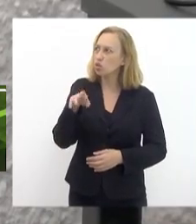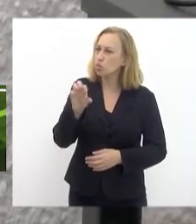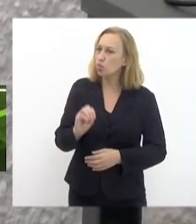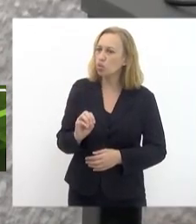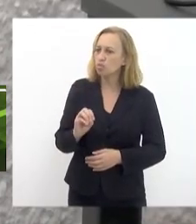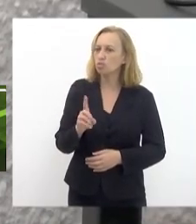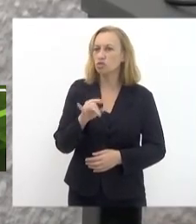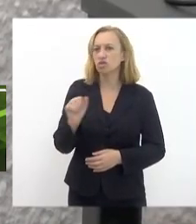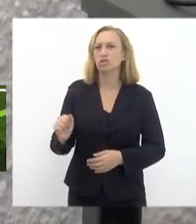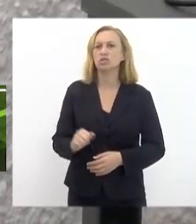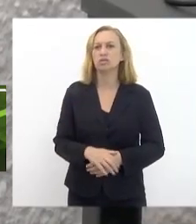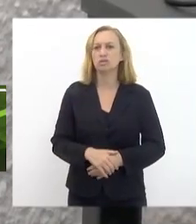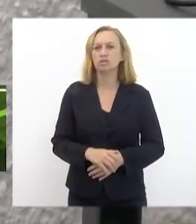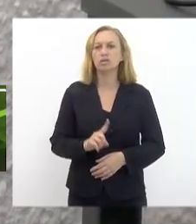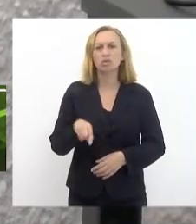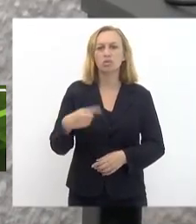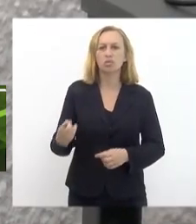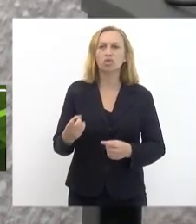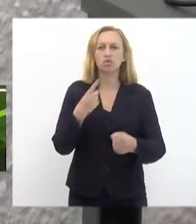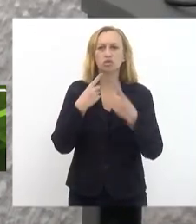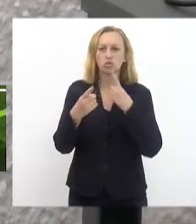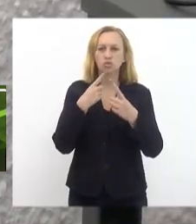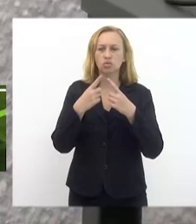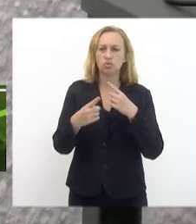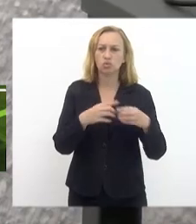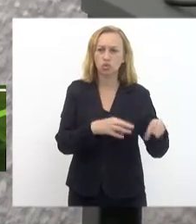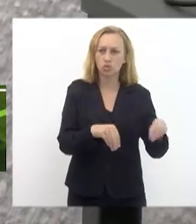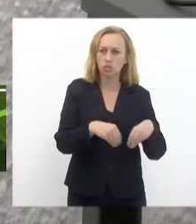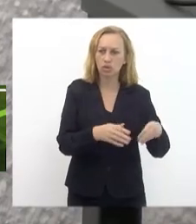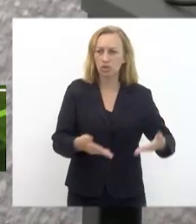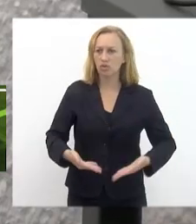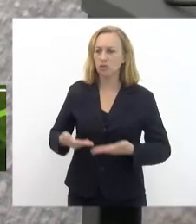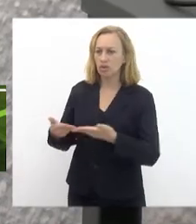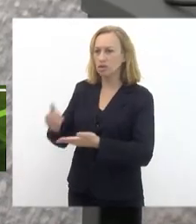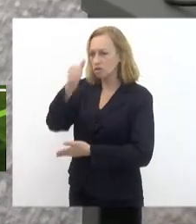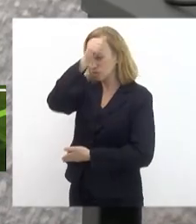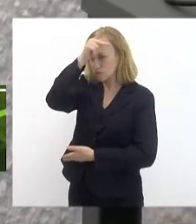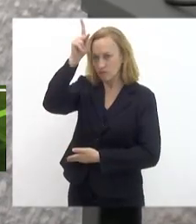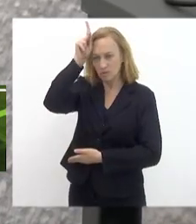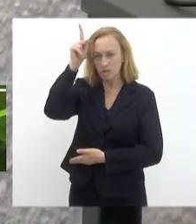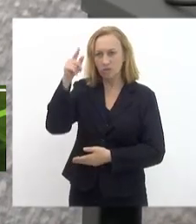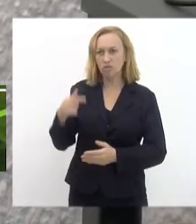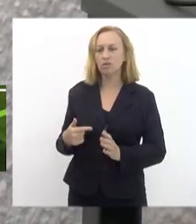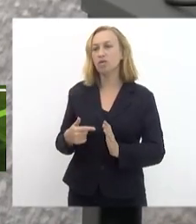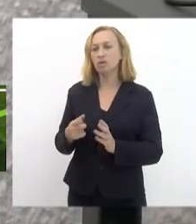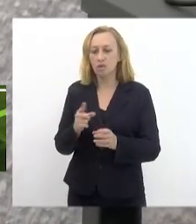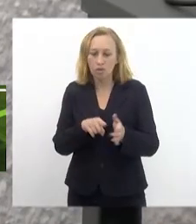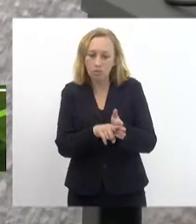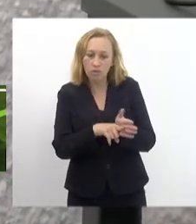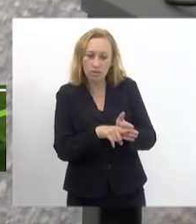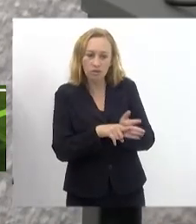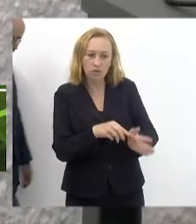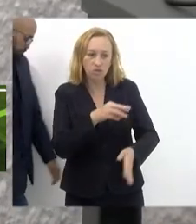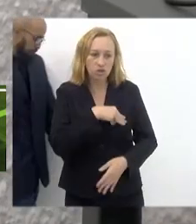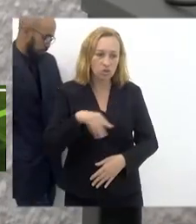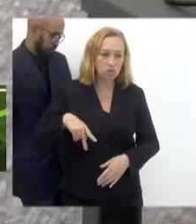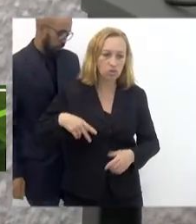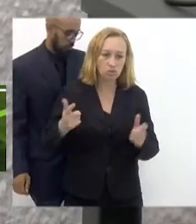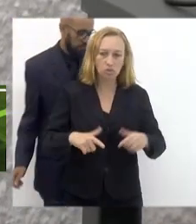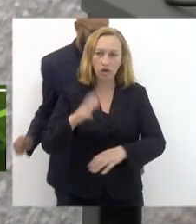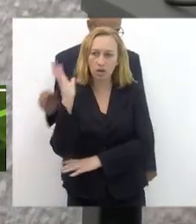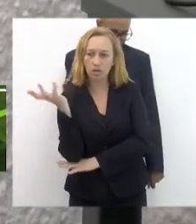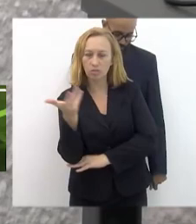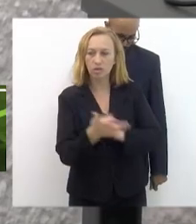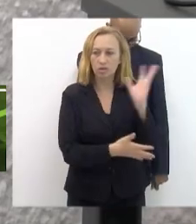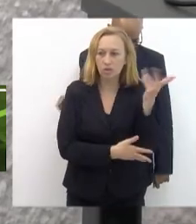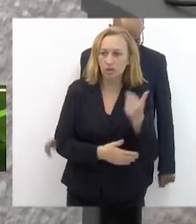Oi filho depois do debate o terreno oferecido pelo prefeito foi inviabilizado pelo Ministério Público porque as uma questão ambiental bar